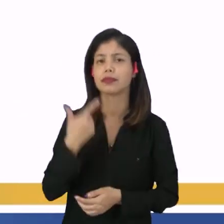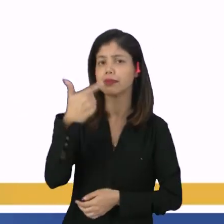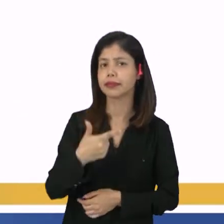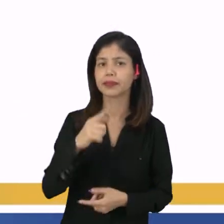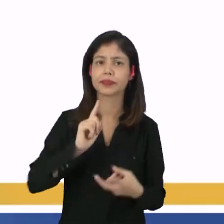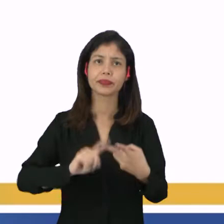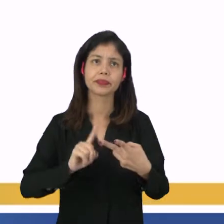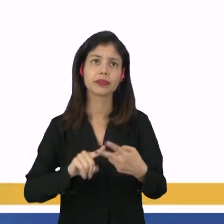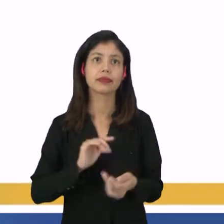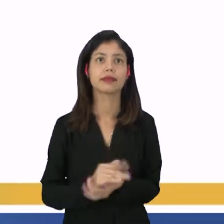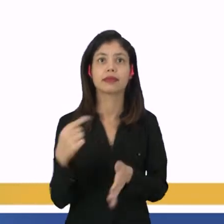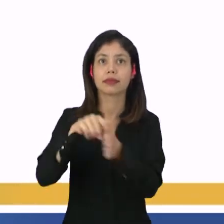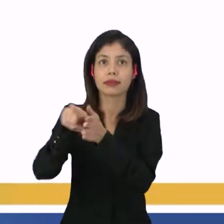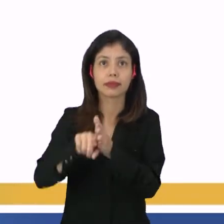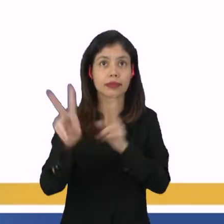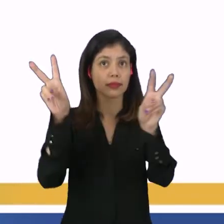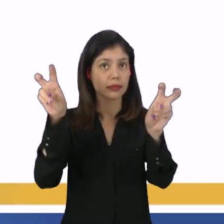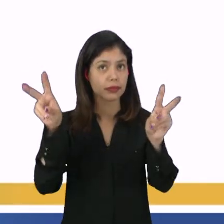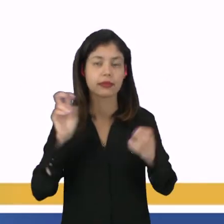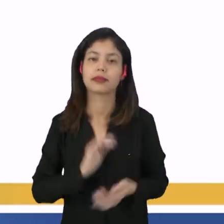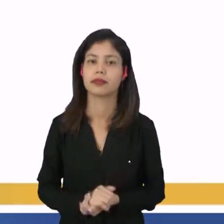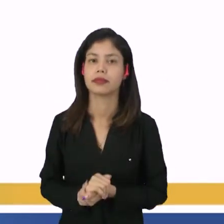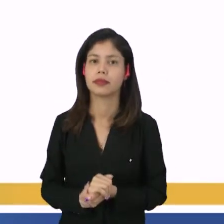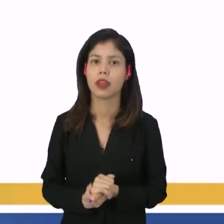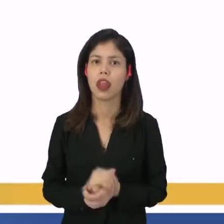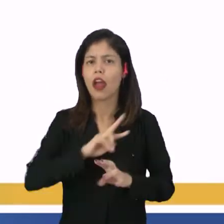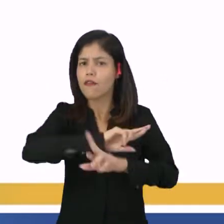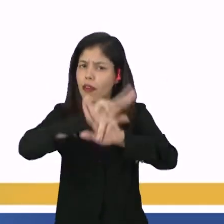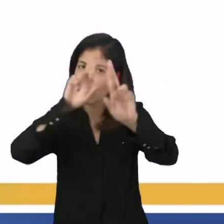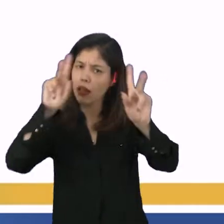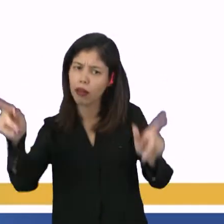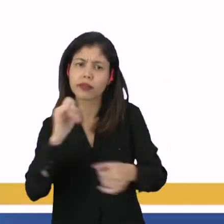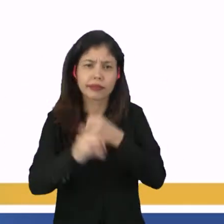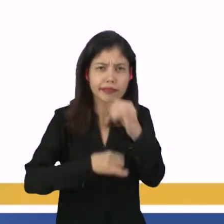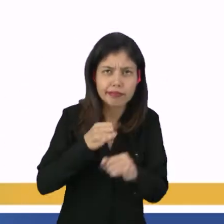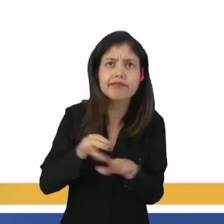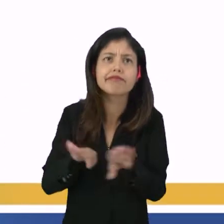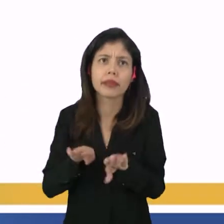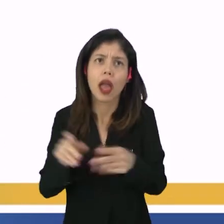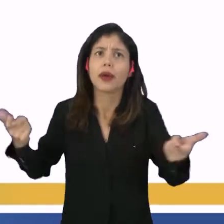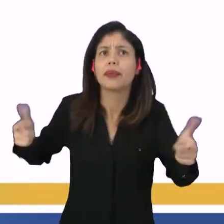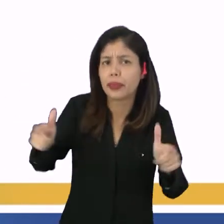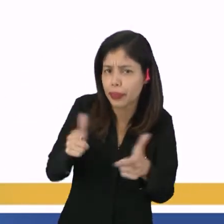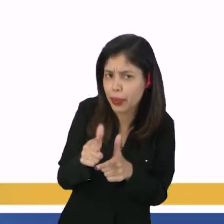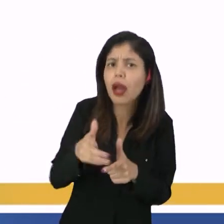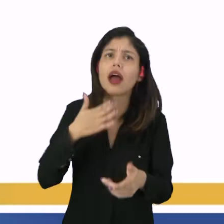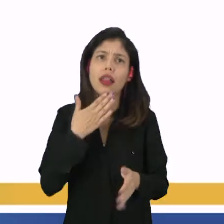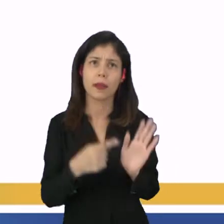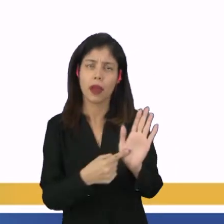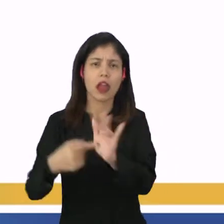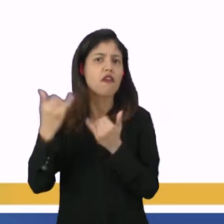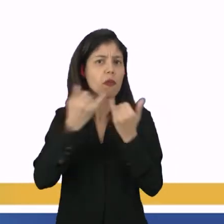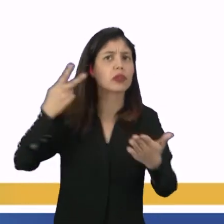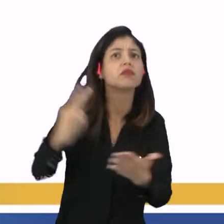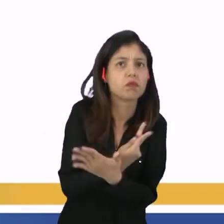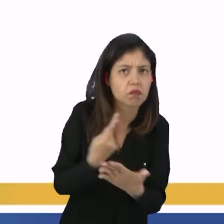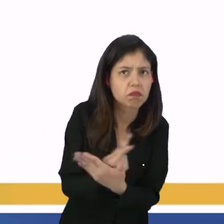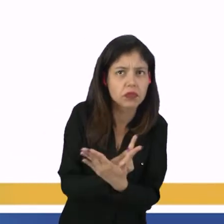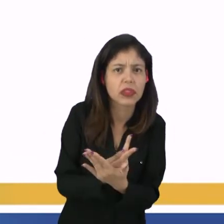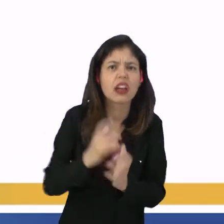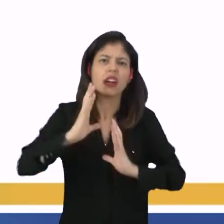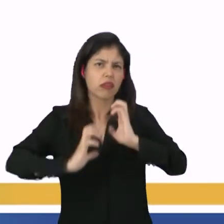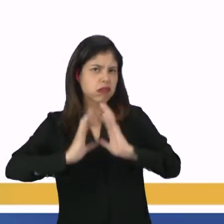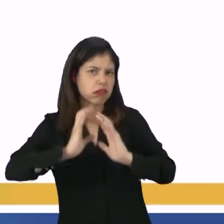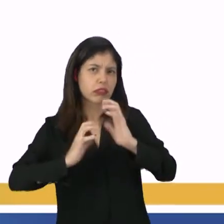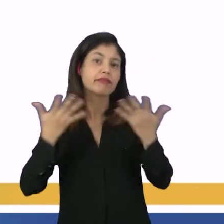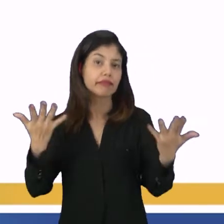Segundo ponto, pesquisar sobre o assunto em fontes variadas, para reduzir o risco de apresentar informações confusas